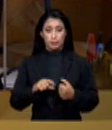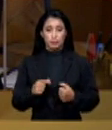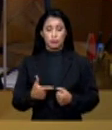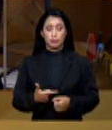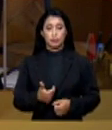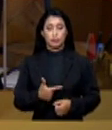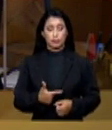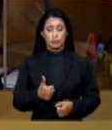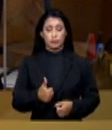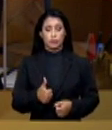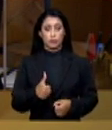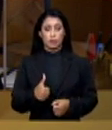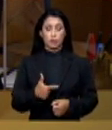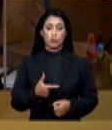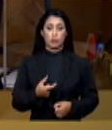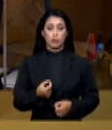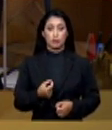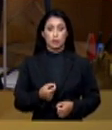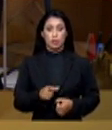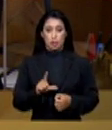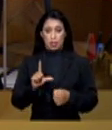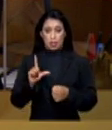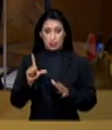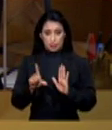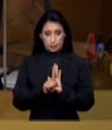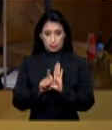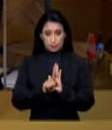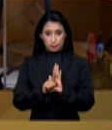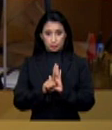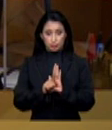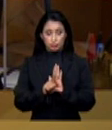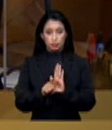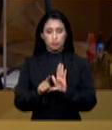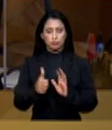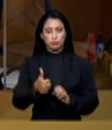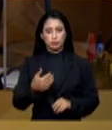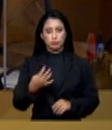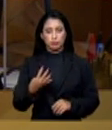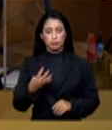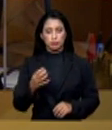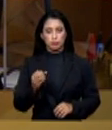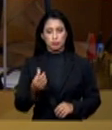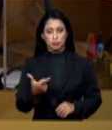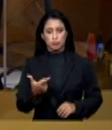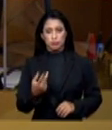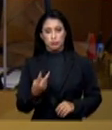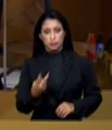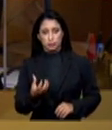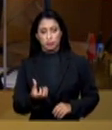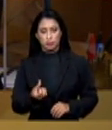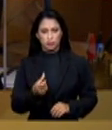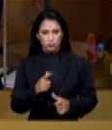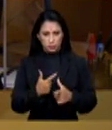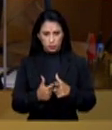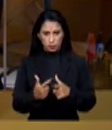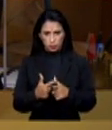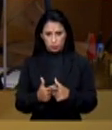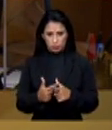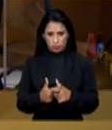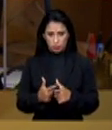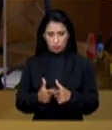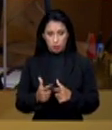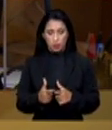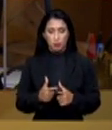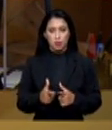da Constituição a lei 14026 15 endereçar um problema de baixa capacidade